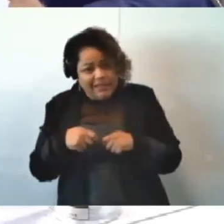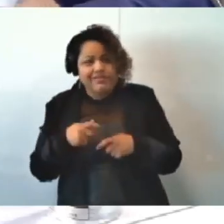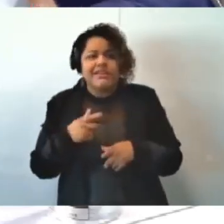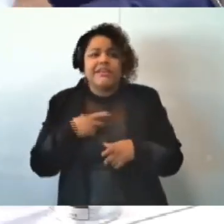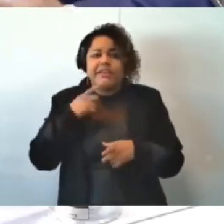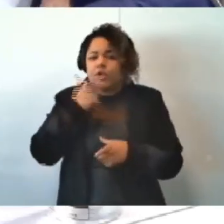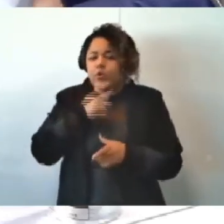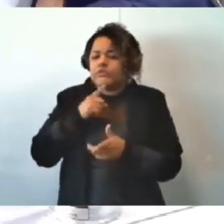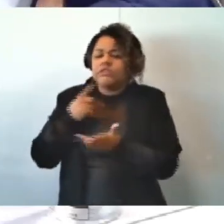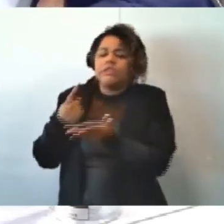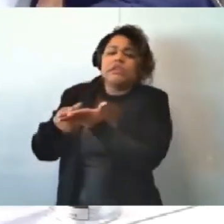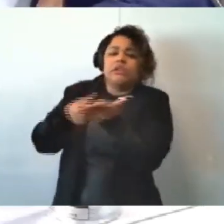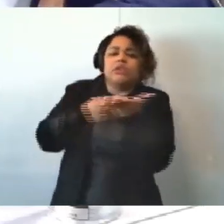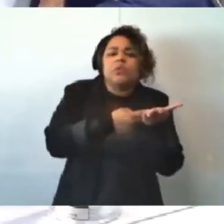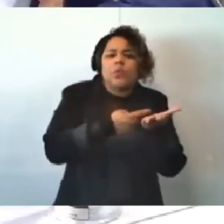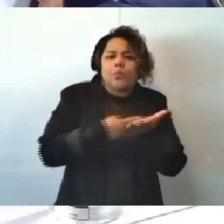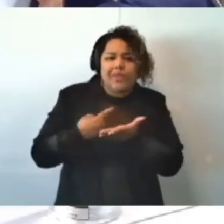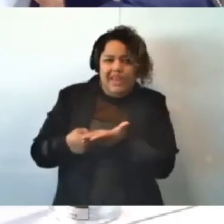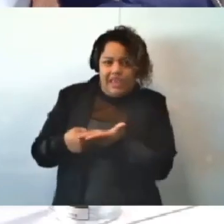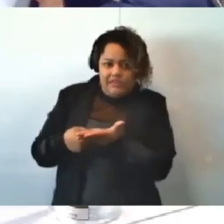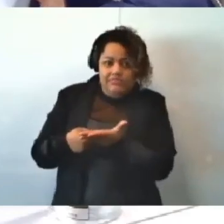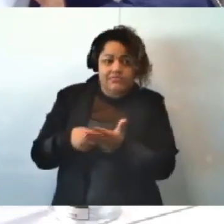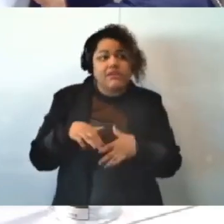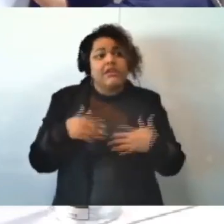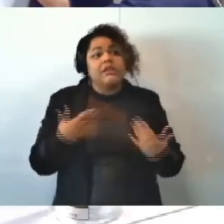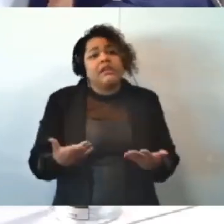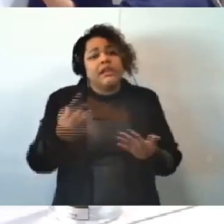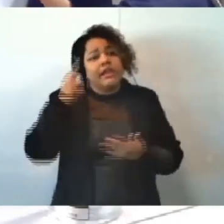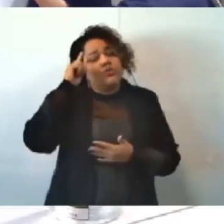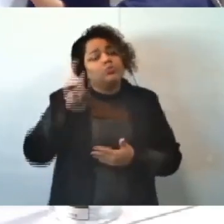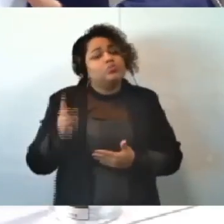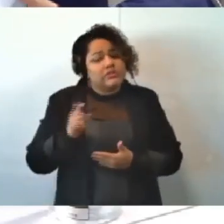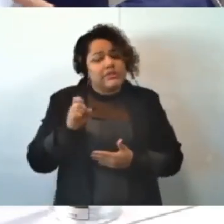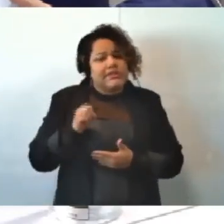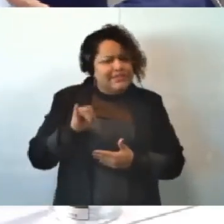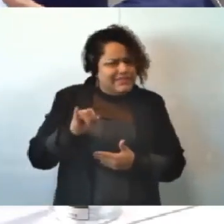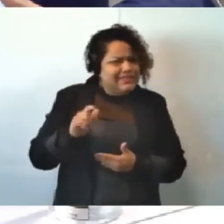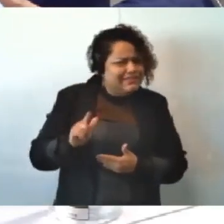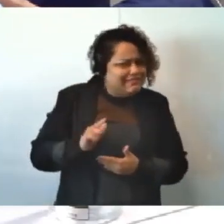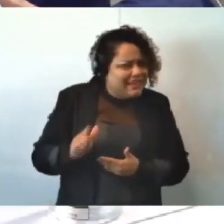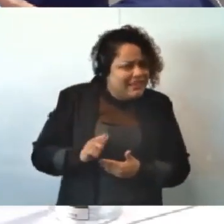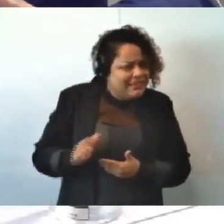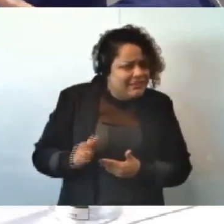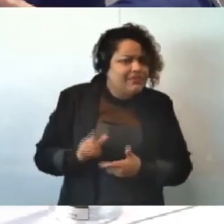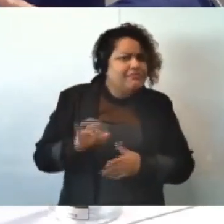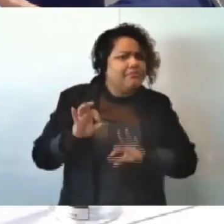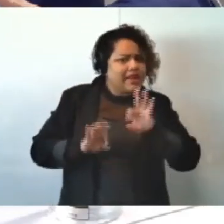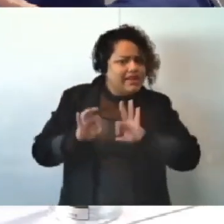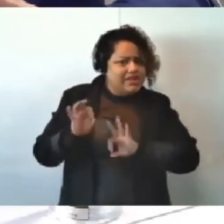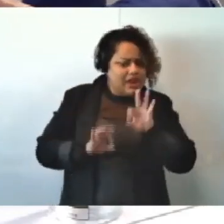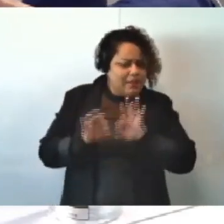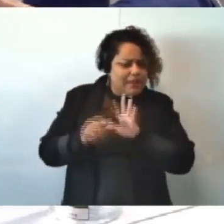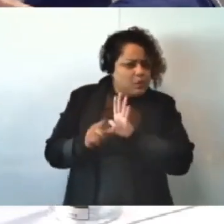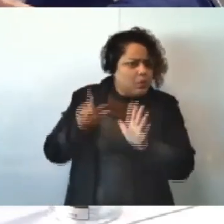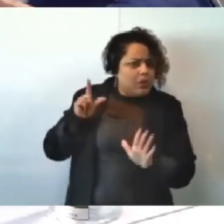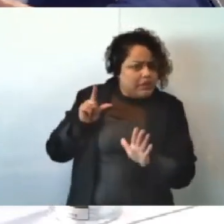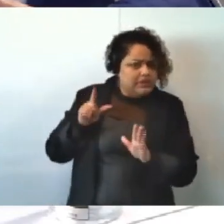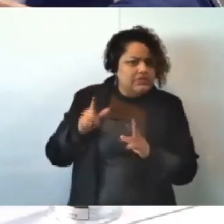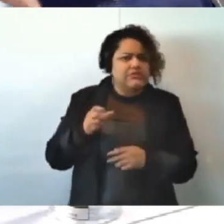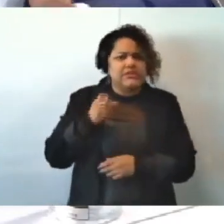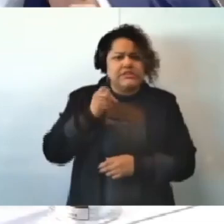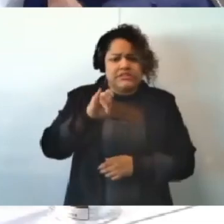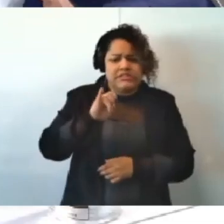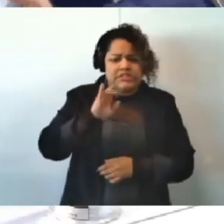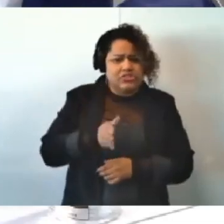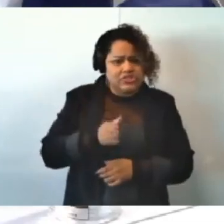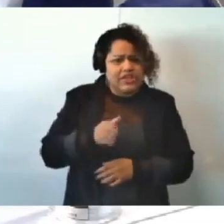não sei se isso houve, não sei se houve um planejamento, audiências, conversas